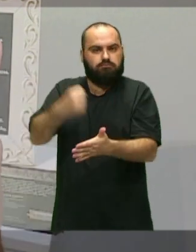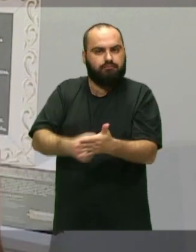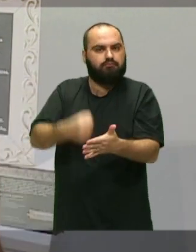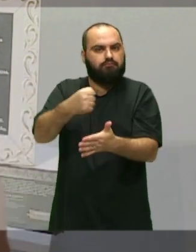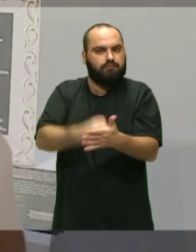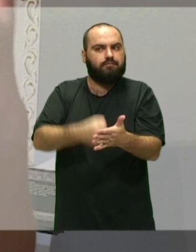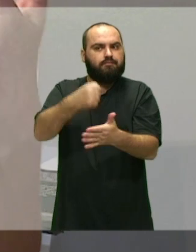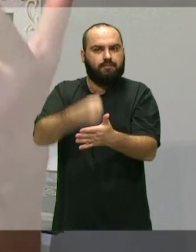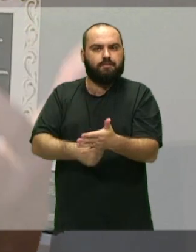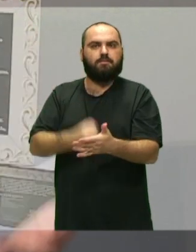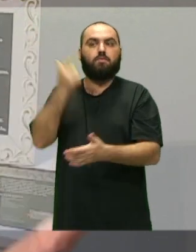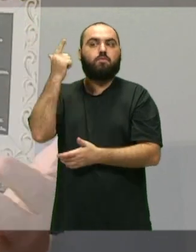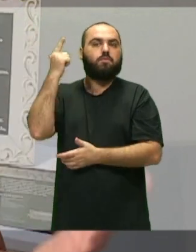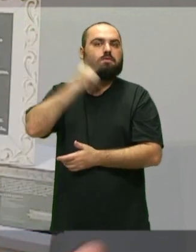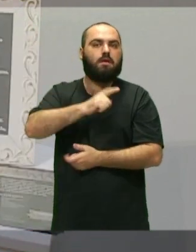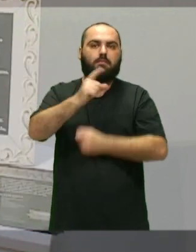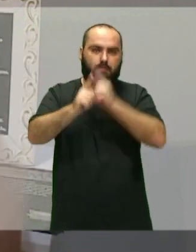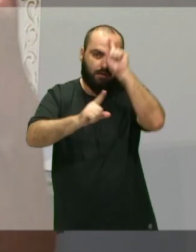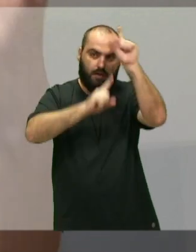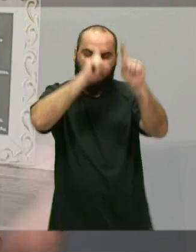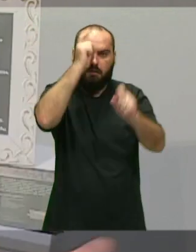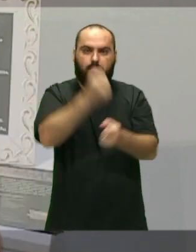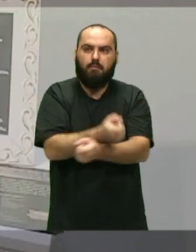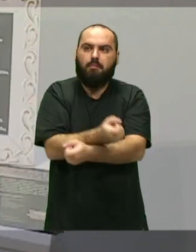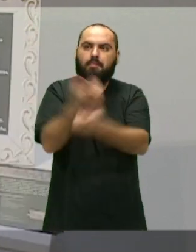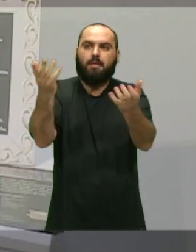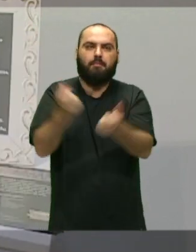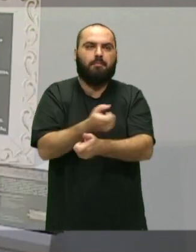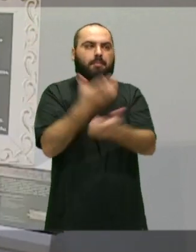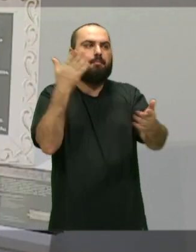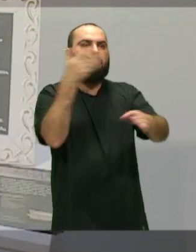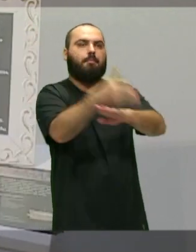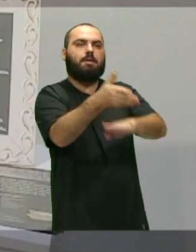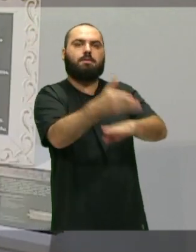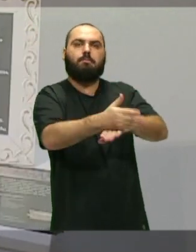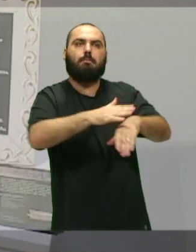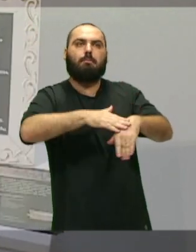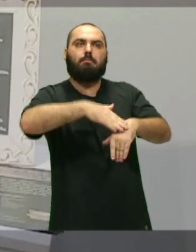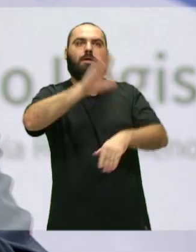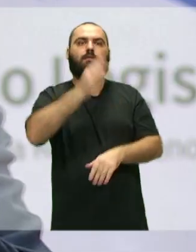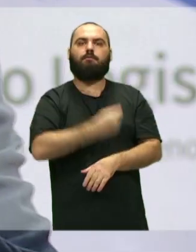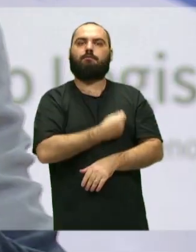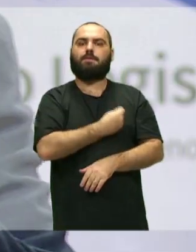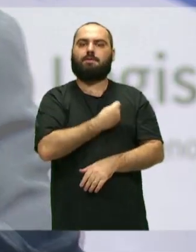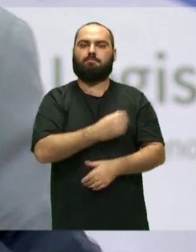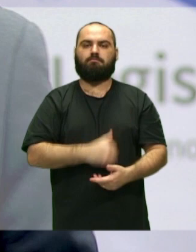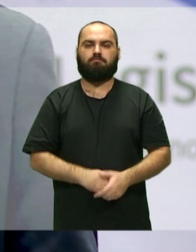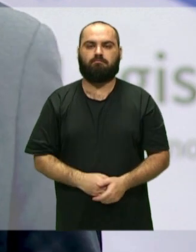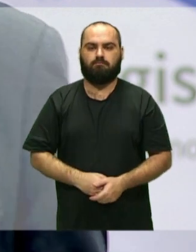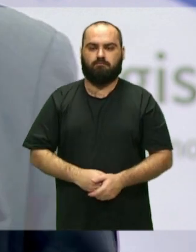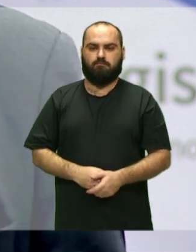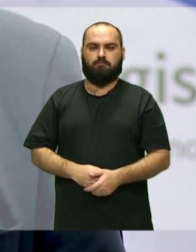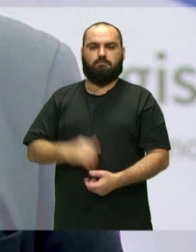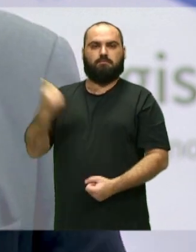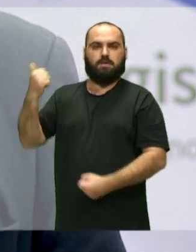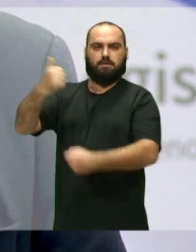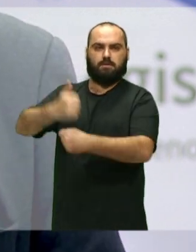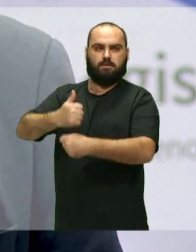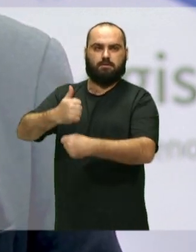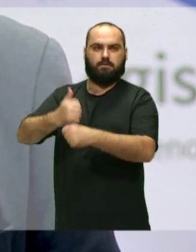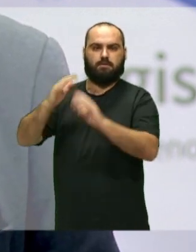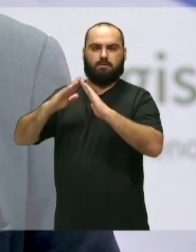que a partir daí você possa inclusive sugerir também E participar mais efetivamente da vida da comunidade já o diretor da Escola do